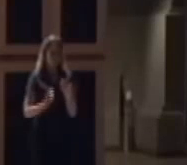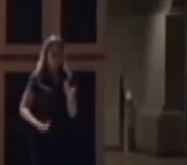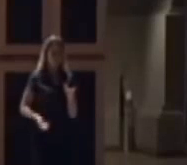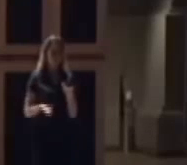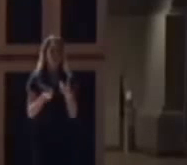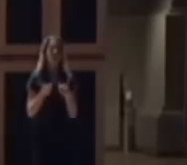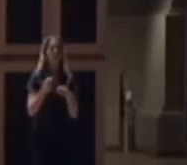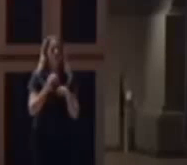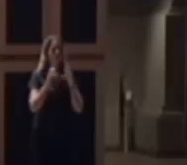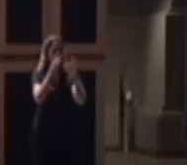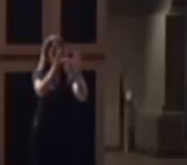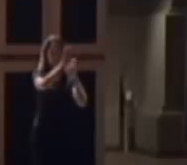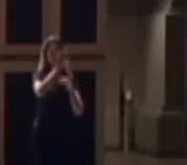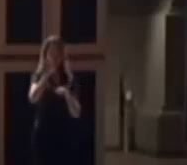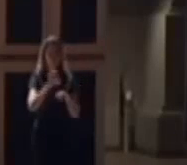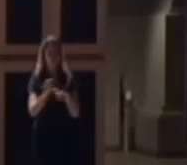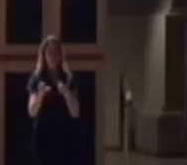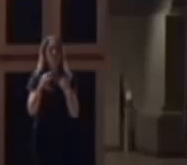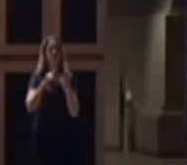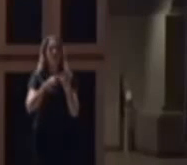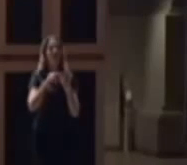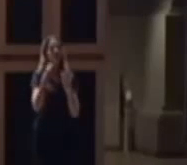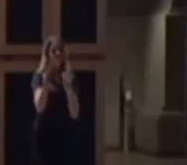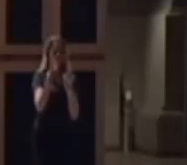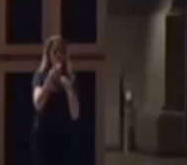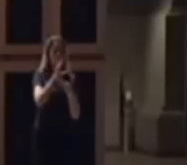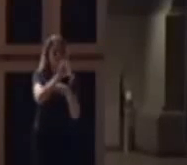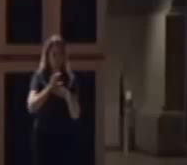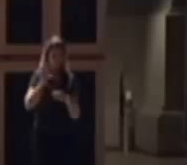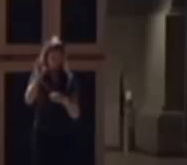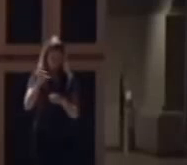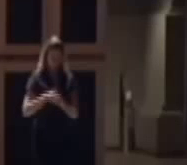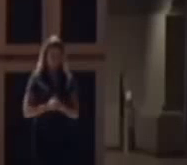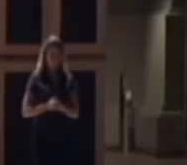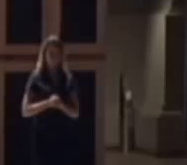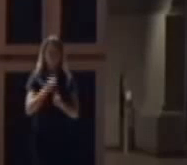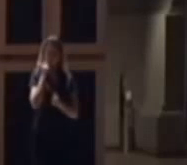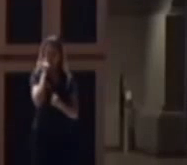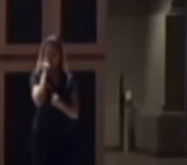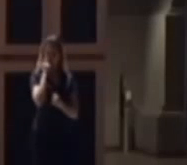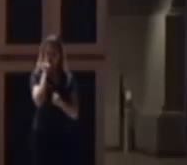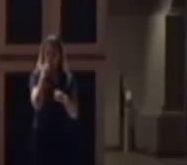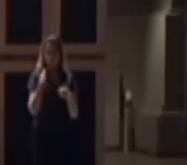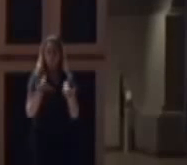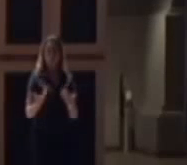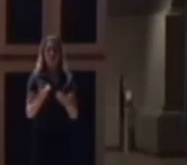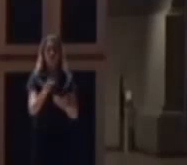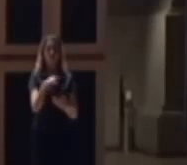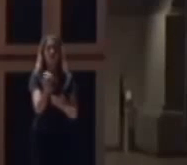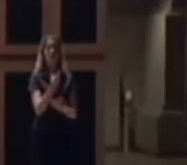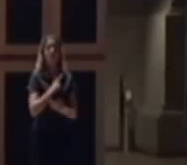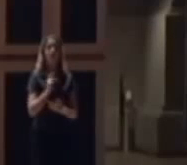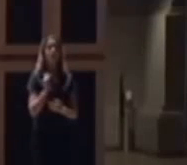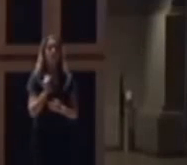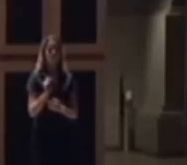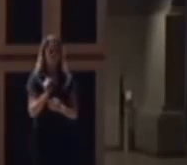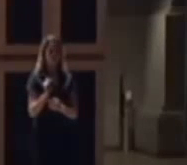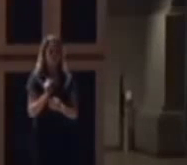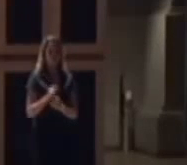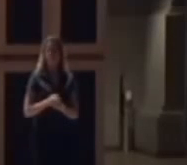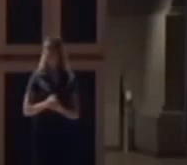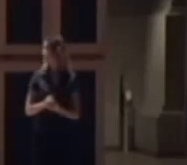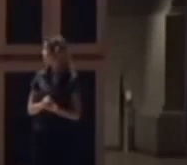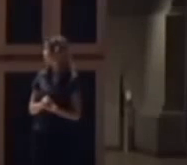entre setores, e governo com terceiro setor. Pode passar, por favor. E aí, então, a gente tem o marco legal